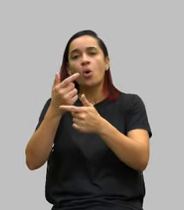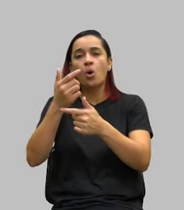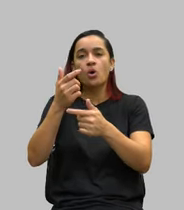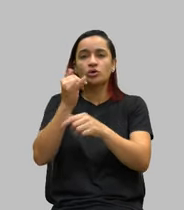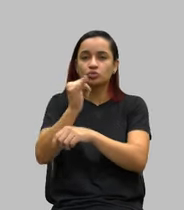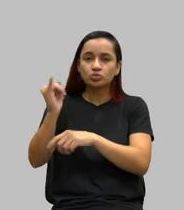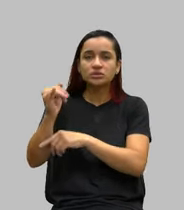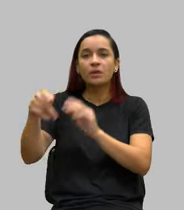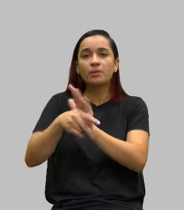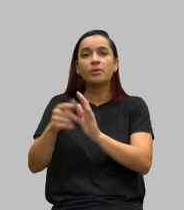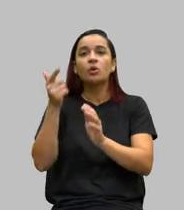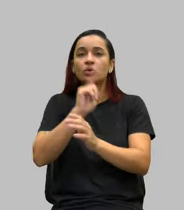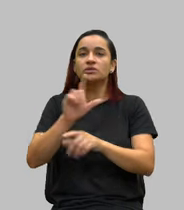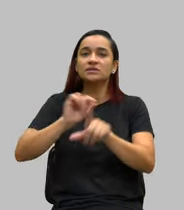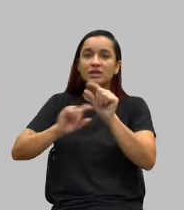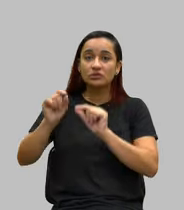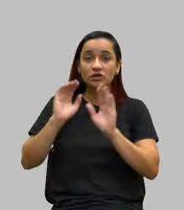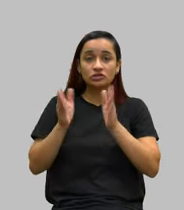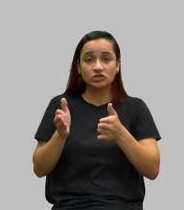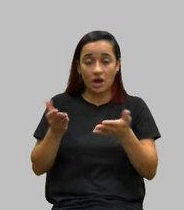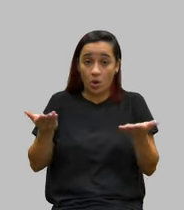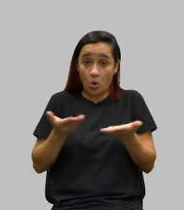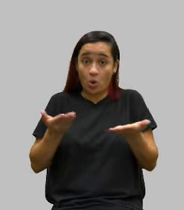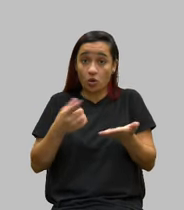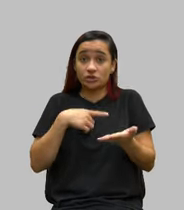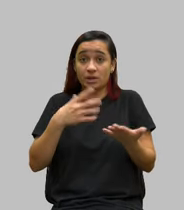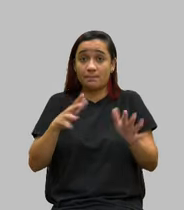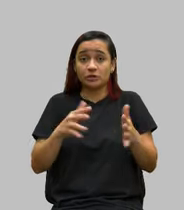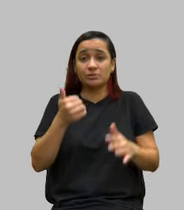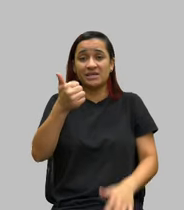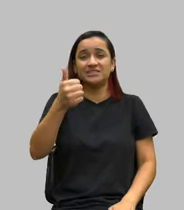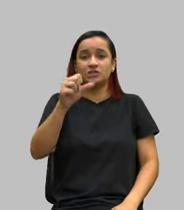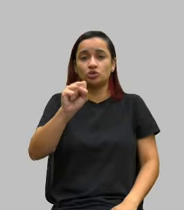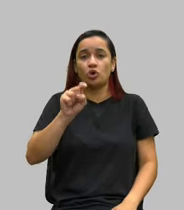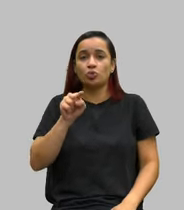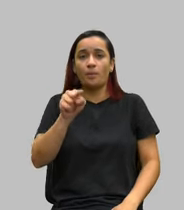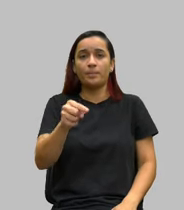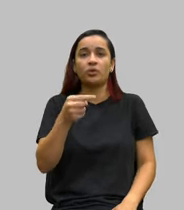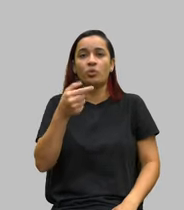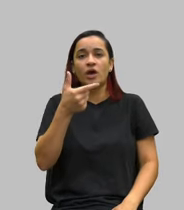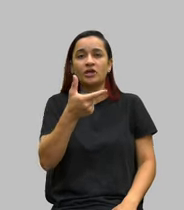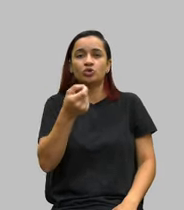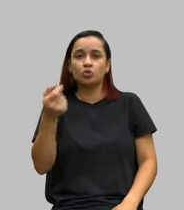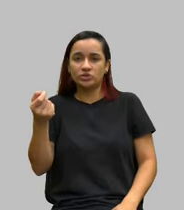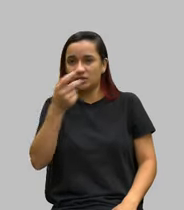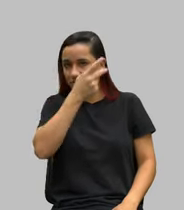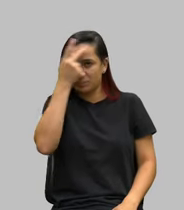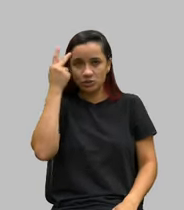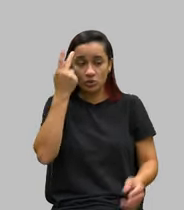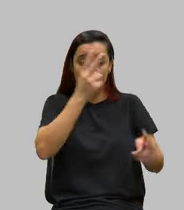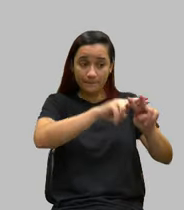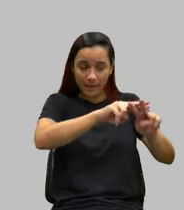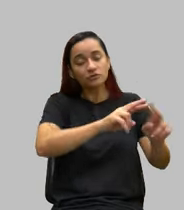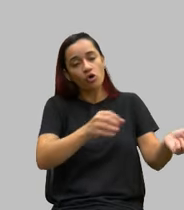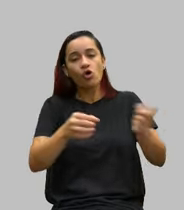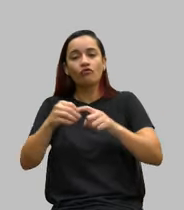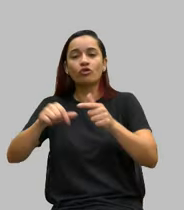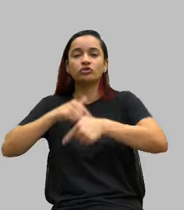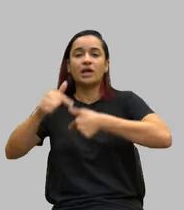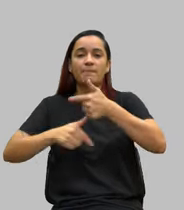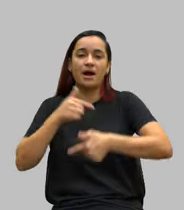do seu no resgata hoje nós temos em torno aí de 18.200 presos aproximadamente trabalhando correspondente a